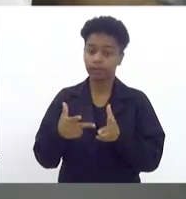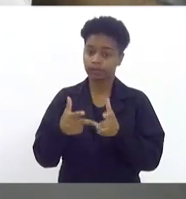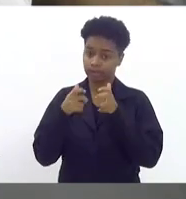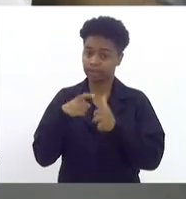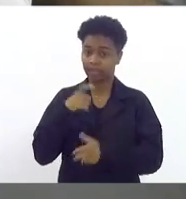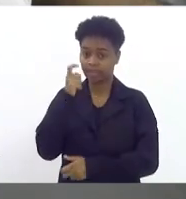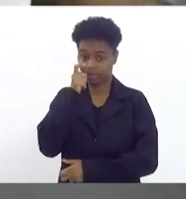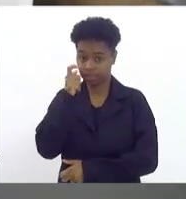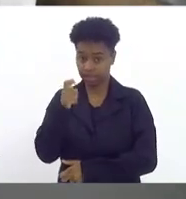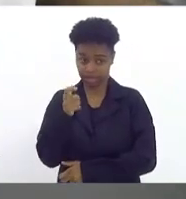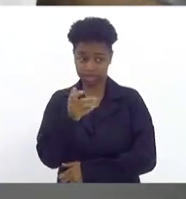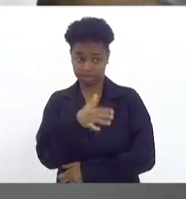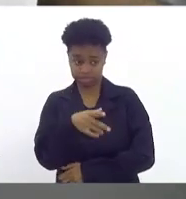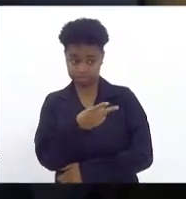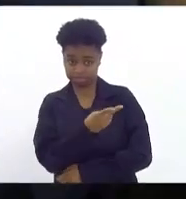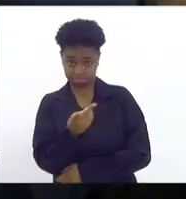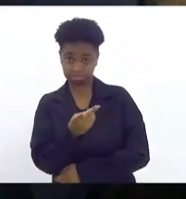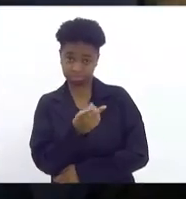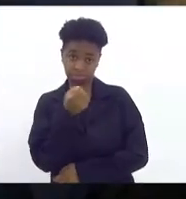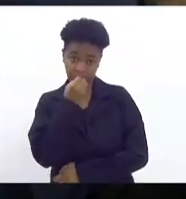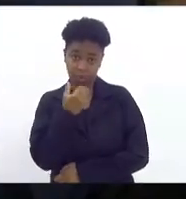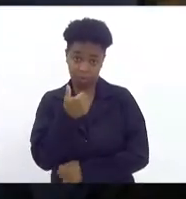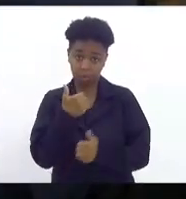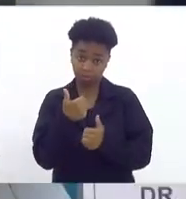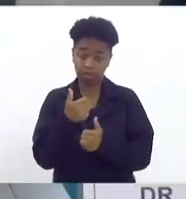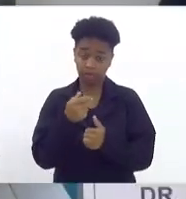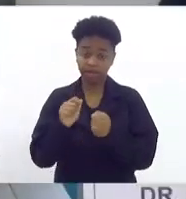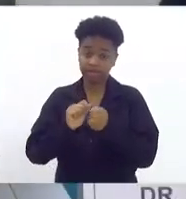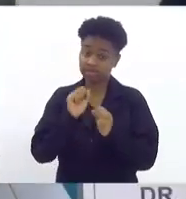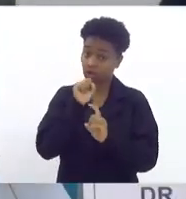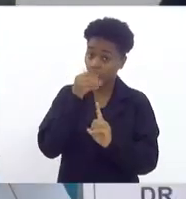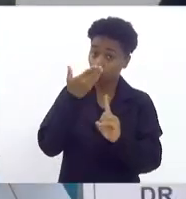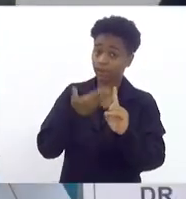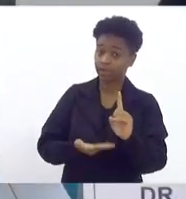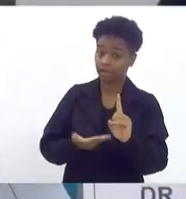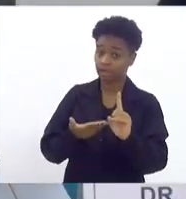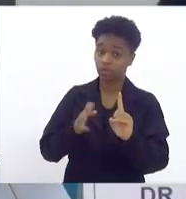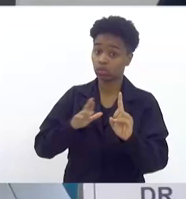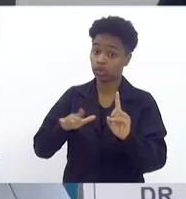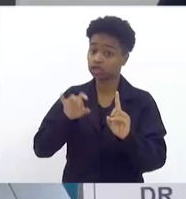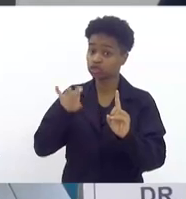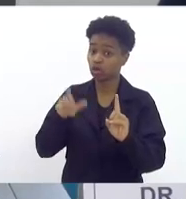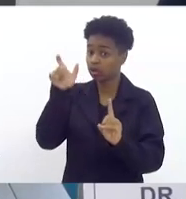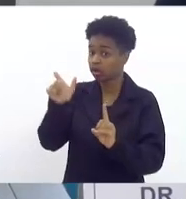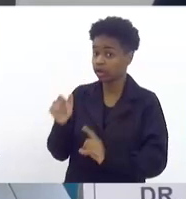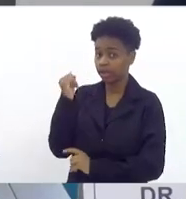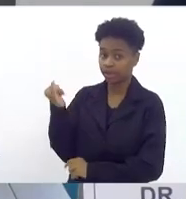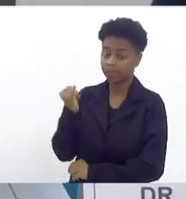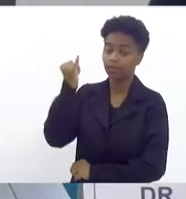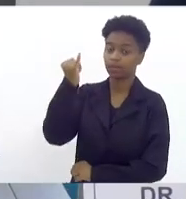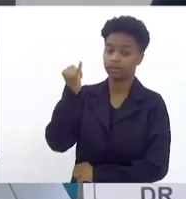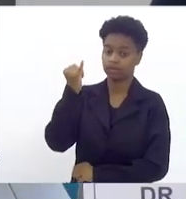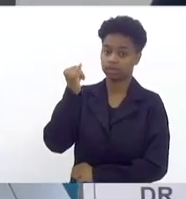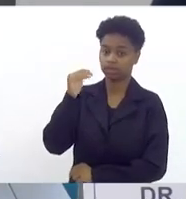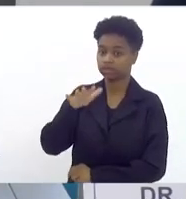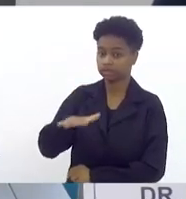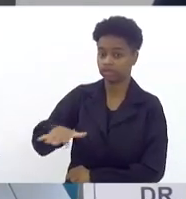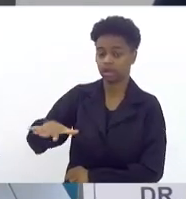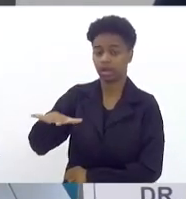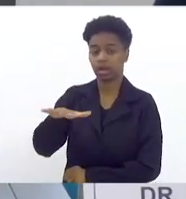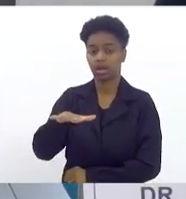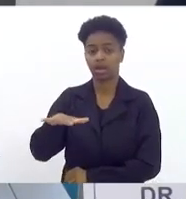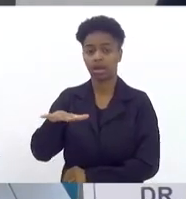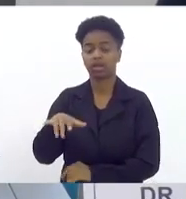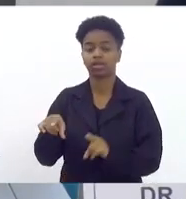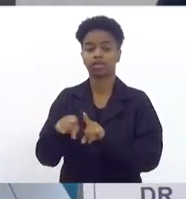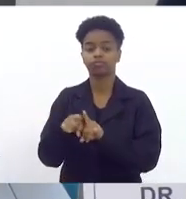dos autores é legítimo, é fazer a homenagem, não só a homenagem a uma figura importante para o segmento,